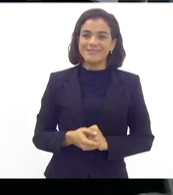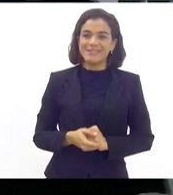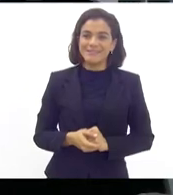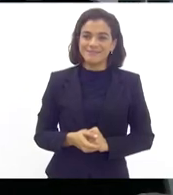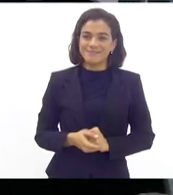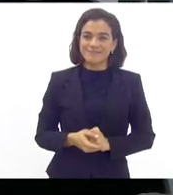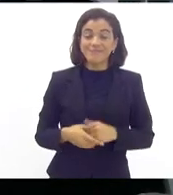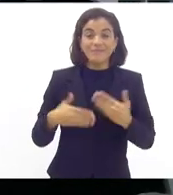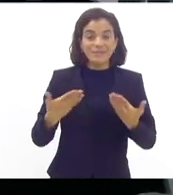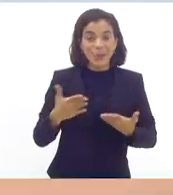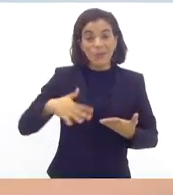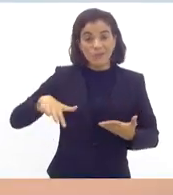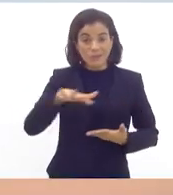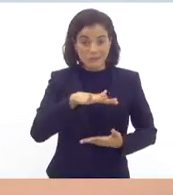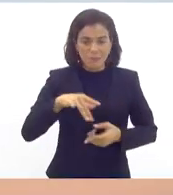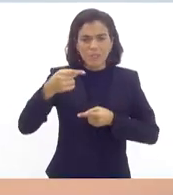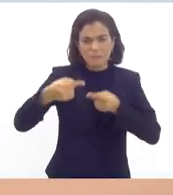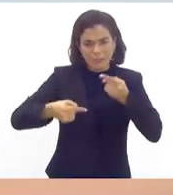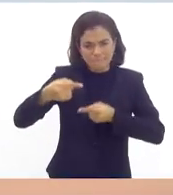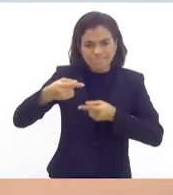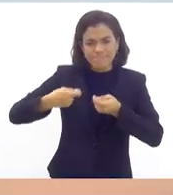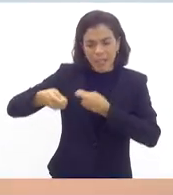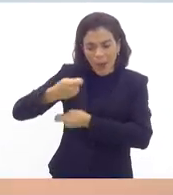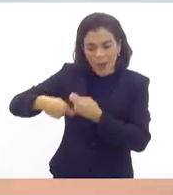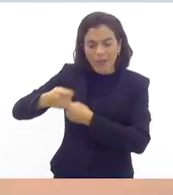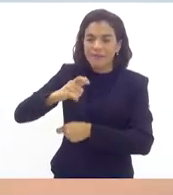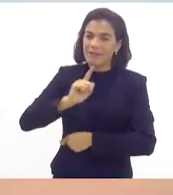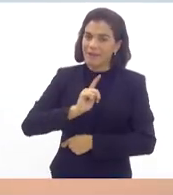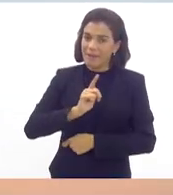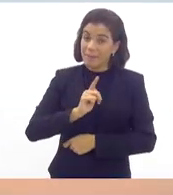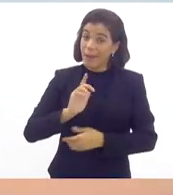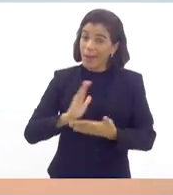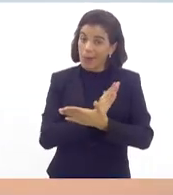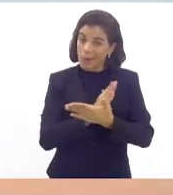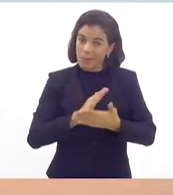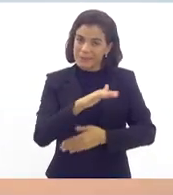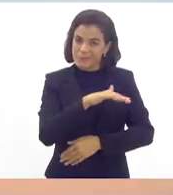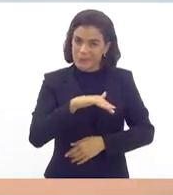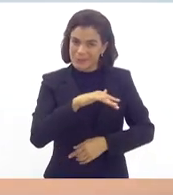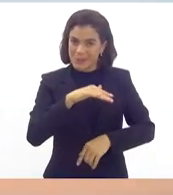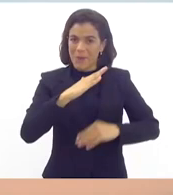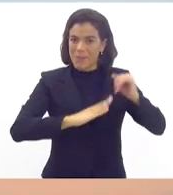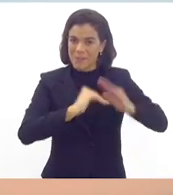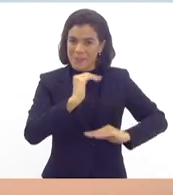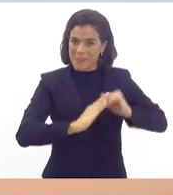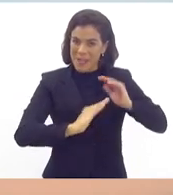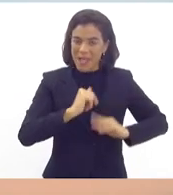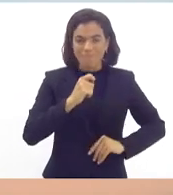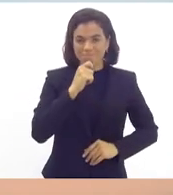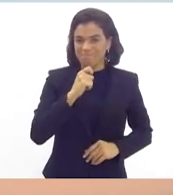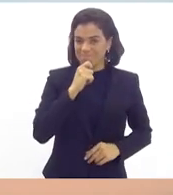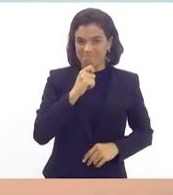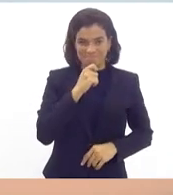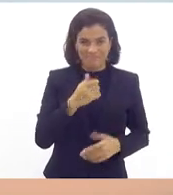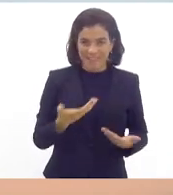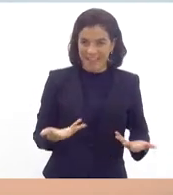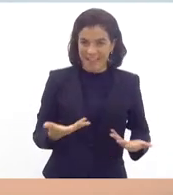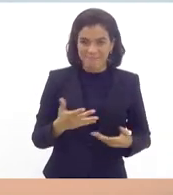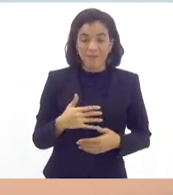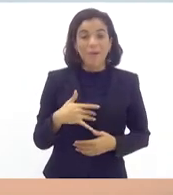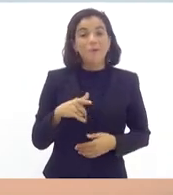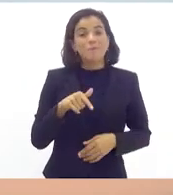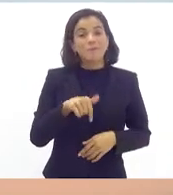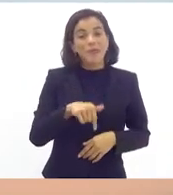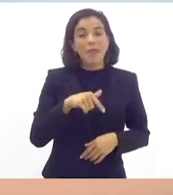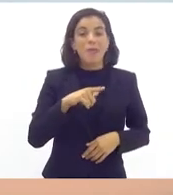Mas, assim, o espaço para negociação existe. Só lembrando que tem algumas questões técnicas que não dá para fazer 100%. Só para dar um exemplo. Hoje, uma parcela da